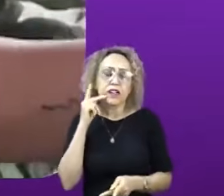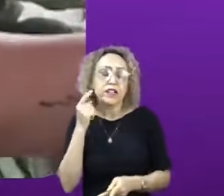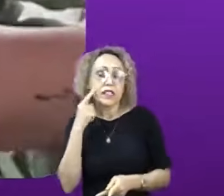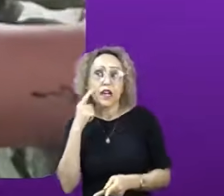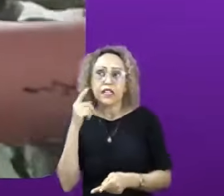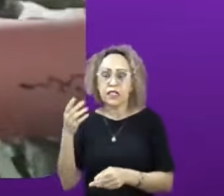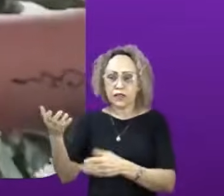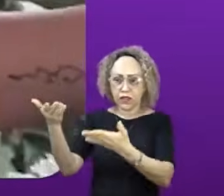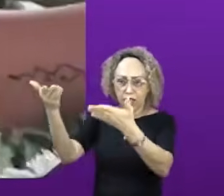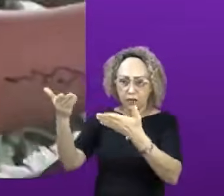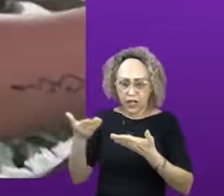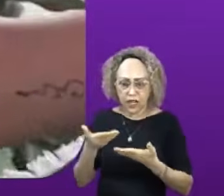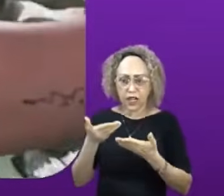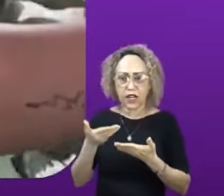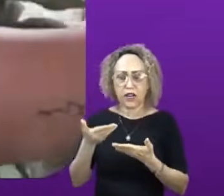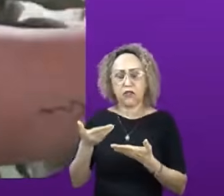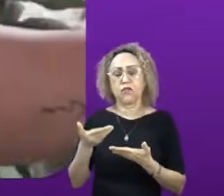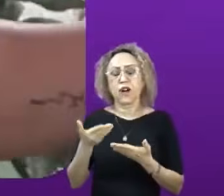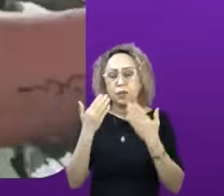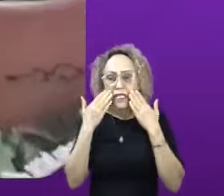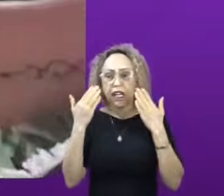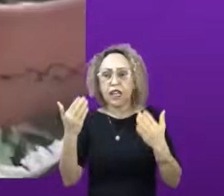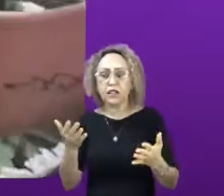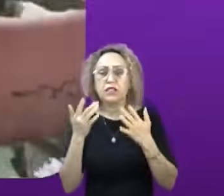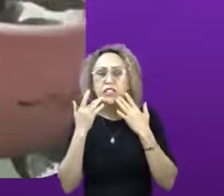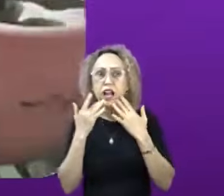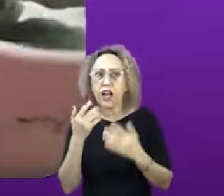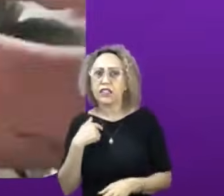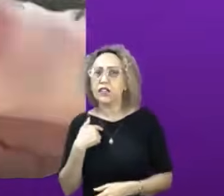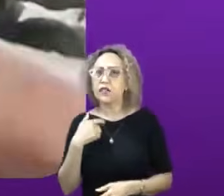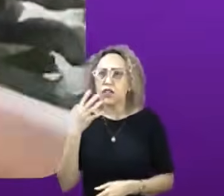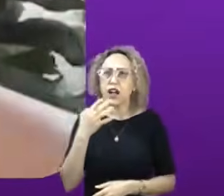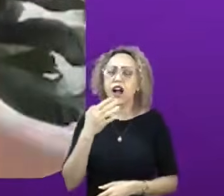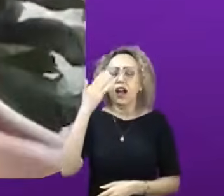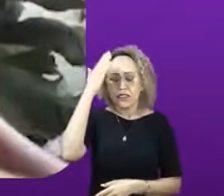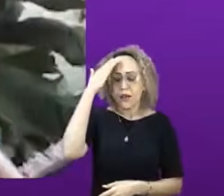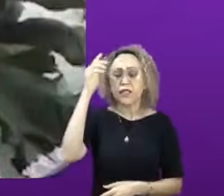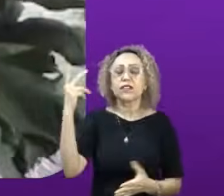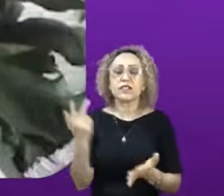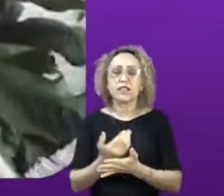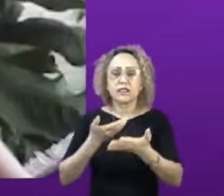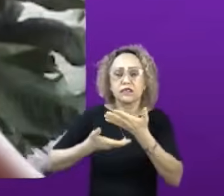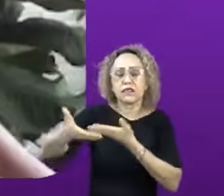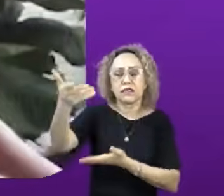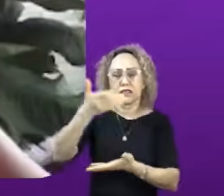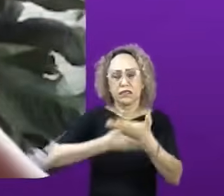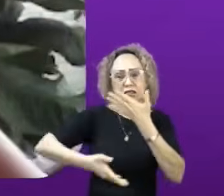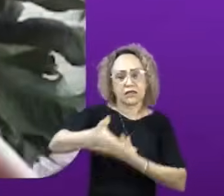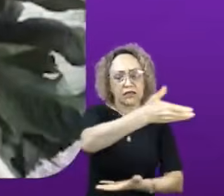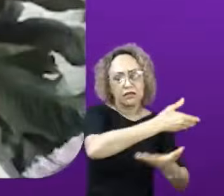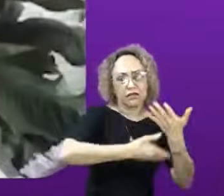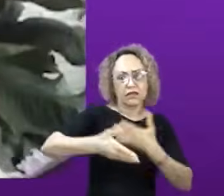produzindo lá, né? O que tem de bom acontecendo lá, e assim vice-versa, a gente gera uma conexão